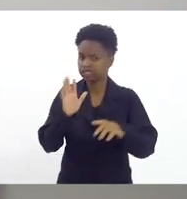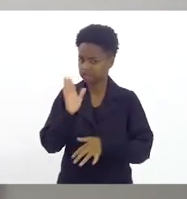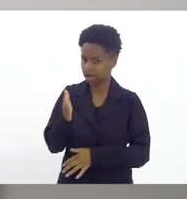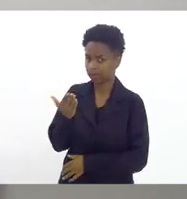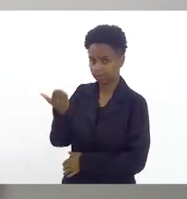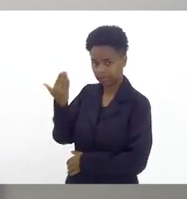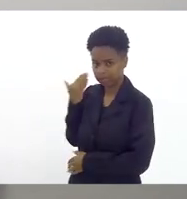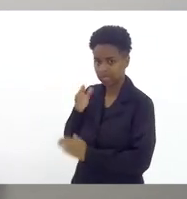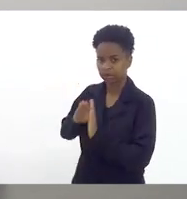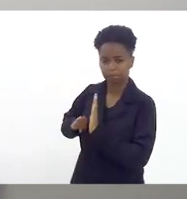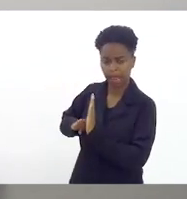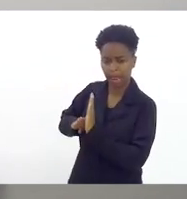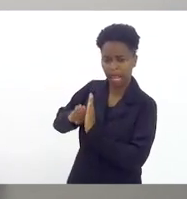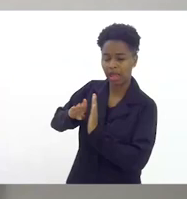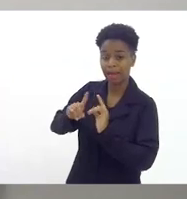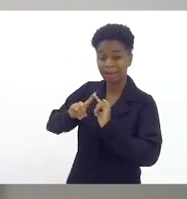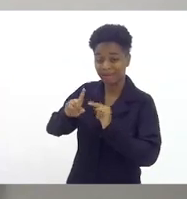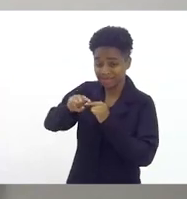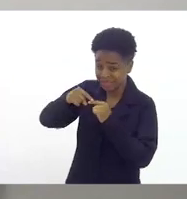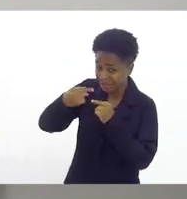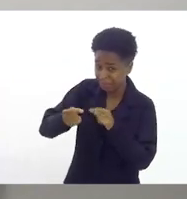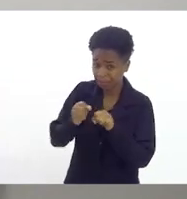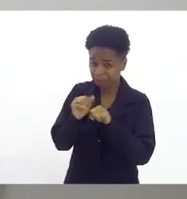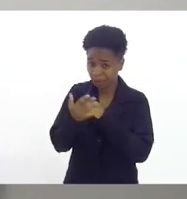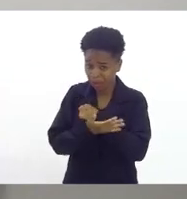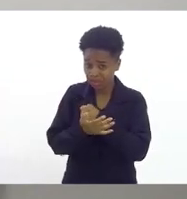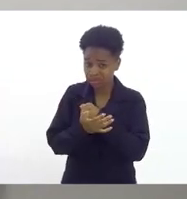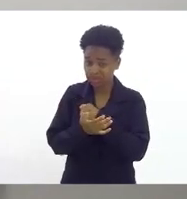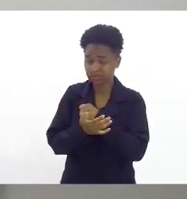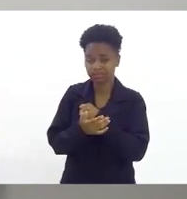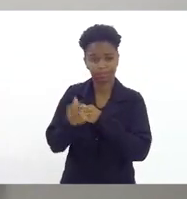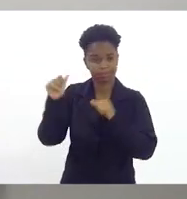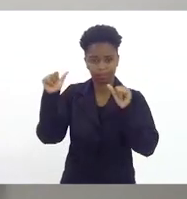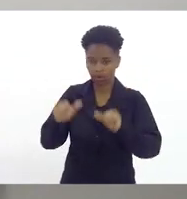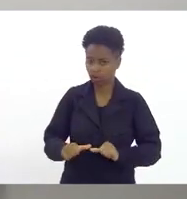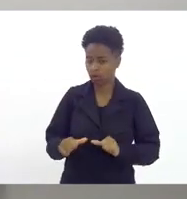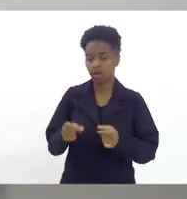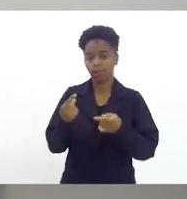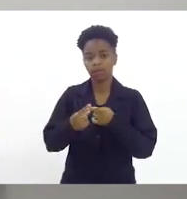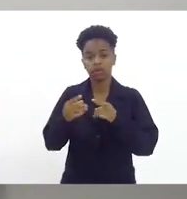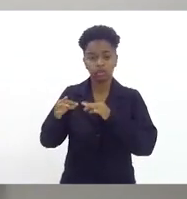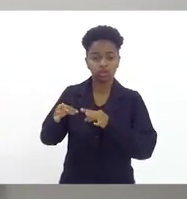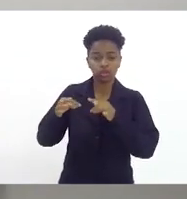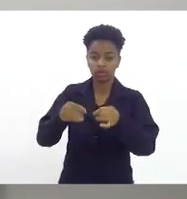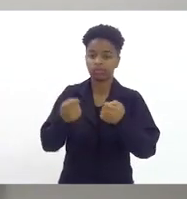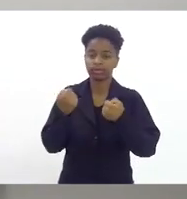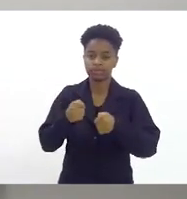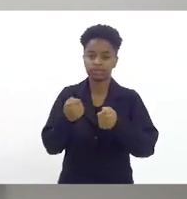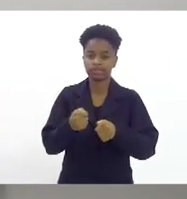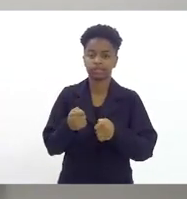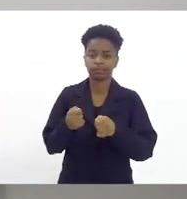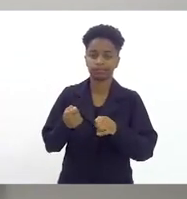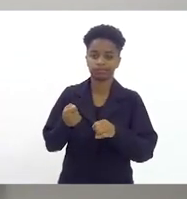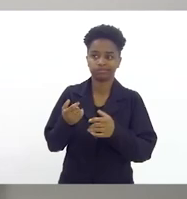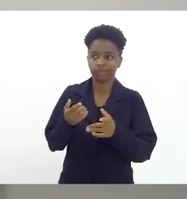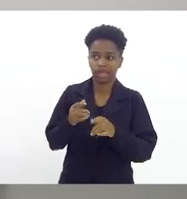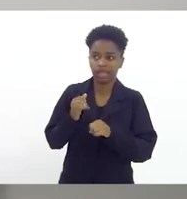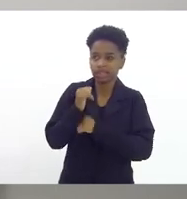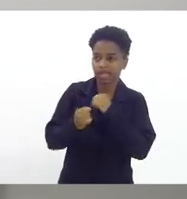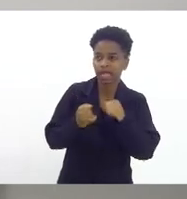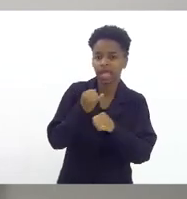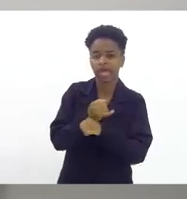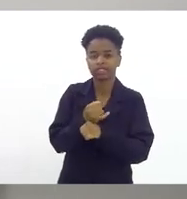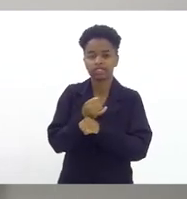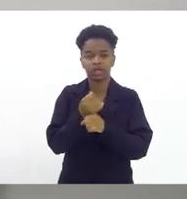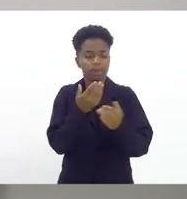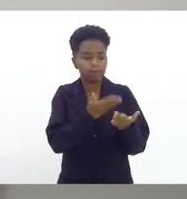mas principalmente pós pandemia onde todos tivemos que cair dentro da internet para poder